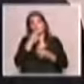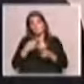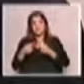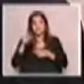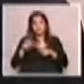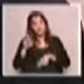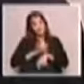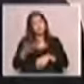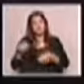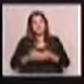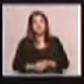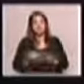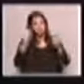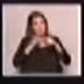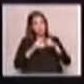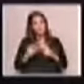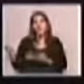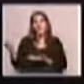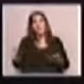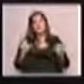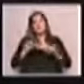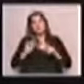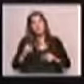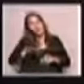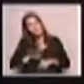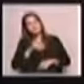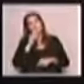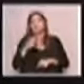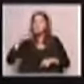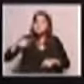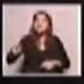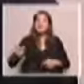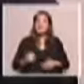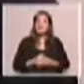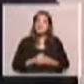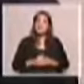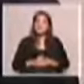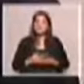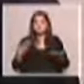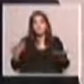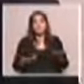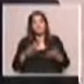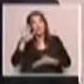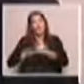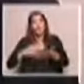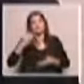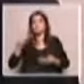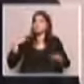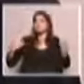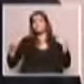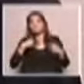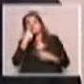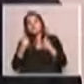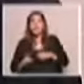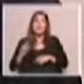boas notícias, apesar de já não podemos convidar mais ninguém, quer dizer, é que podem replicar esta ideia, não é? Sim, temos inclusive pedidos dos nossos colegas do Porto para que fizéssemos uma coisa parecida